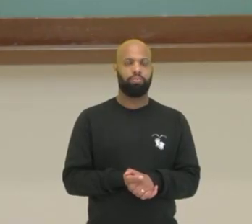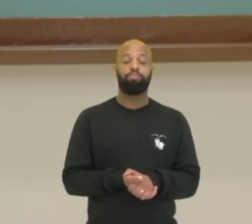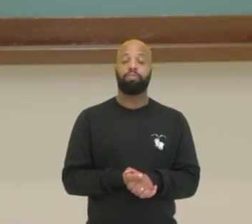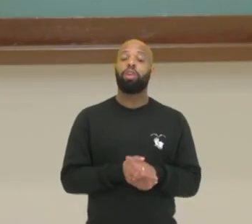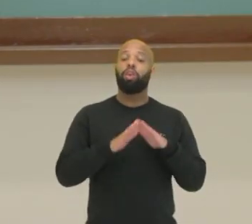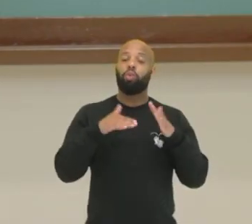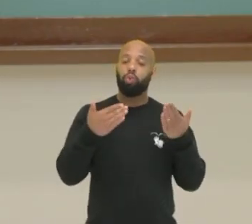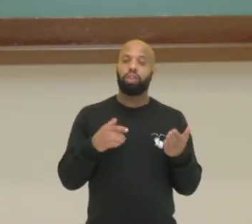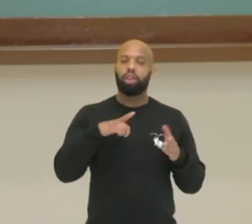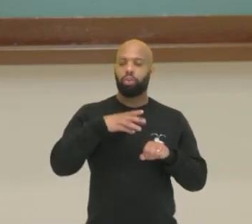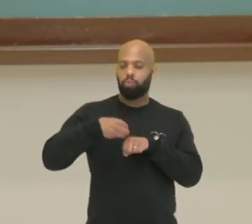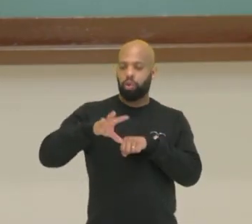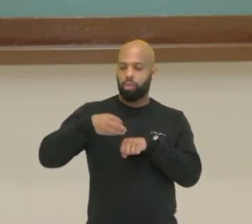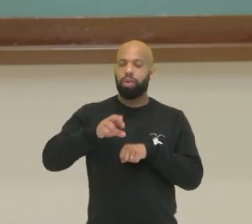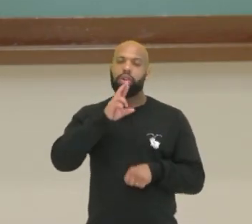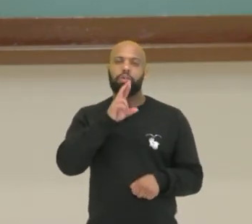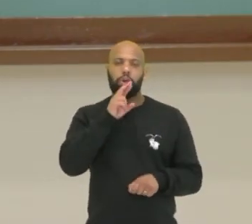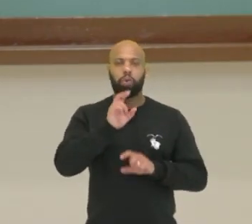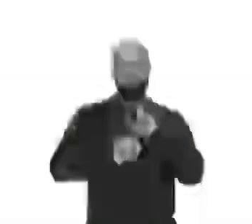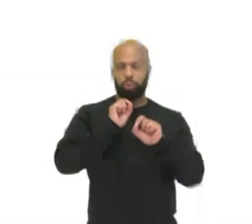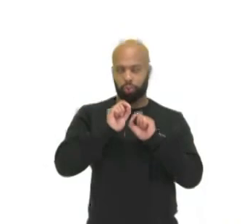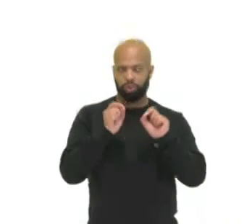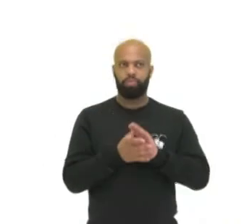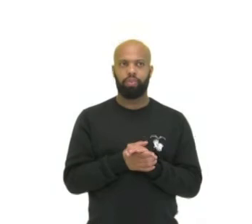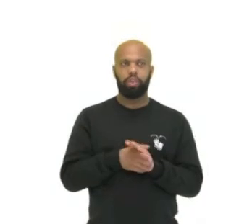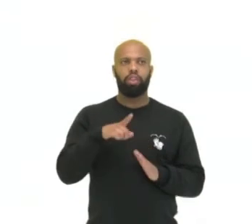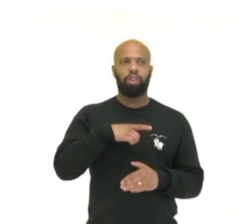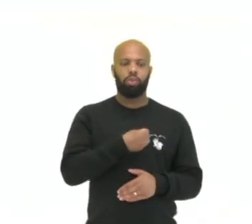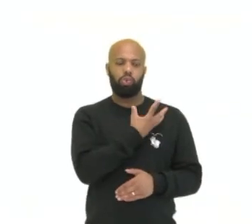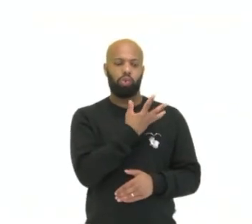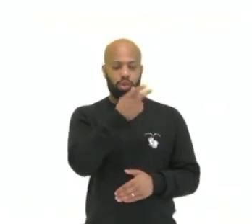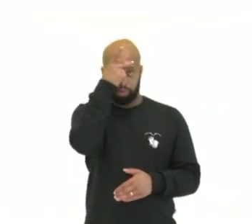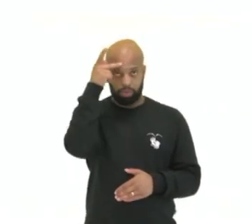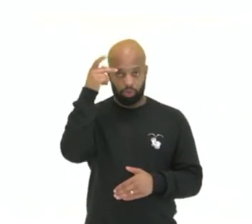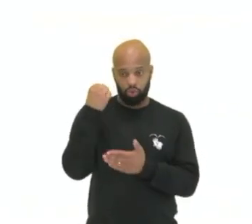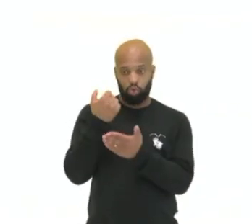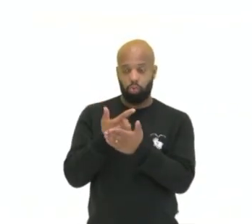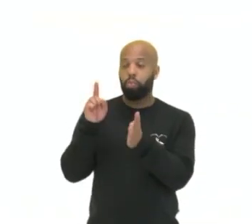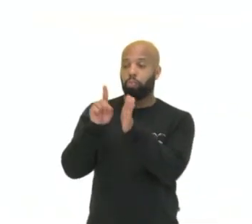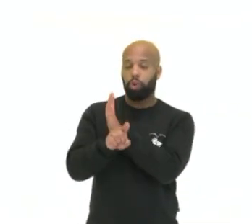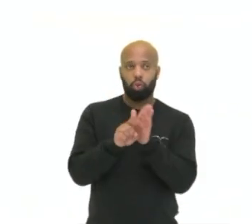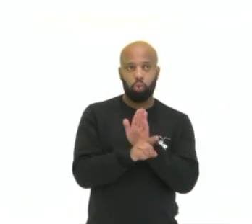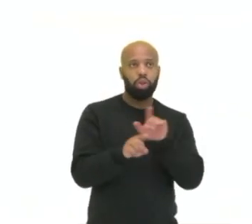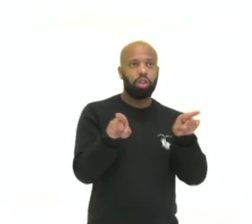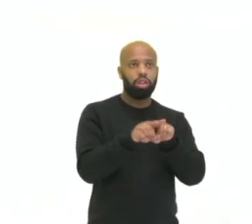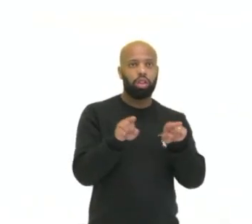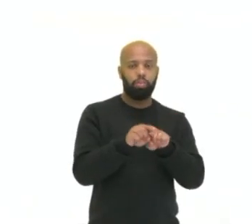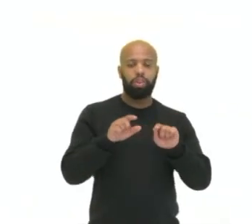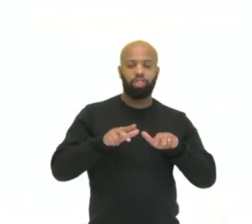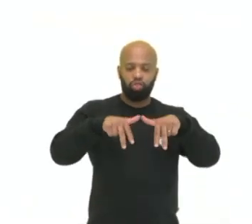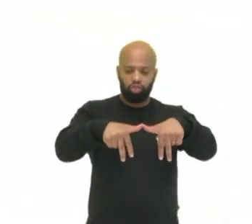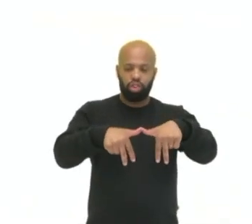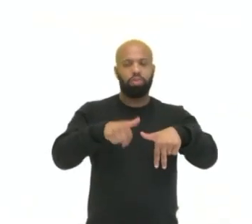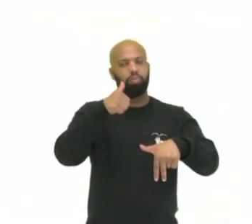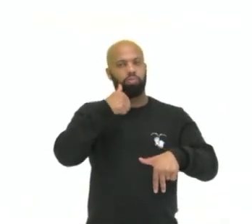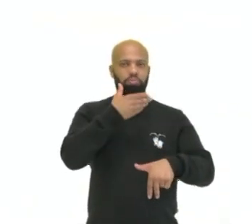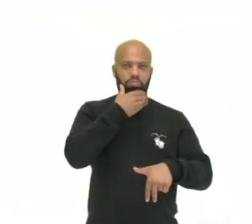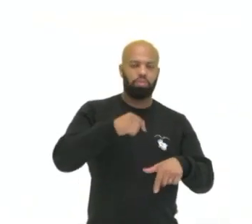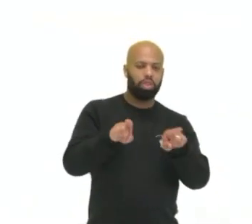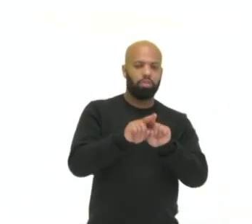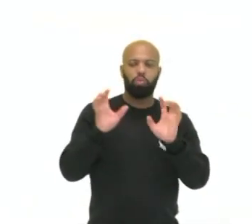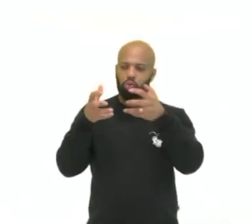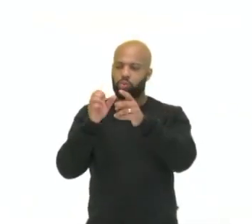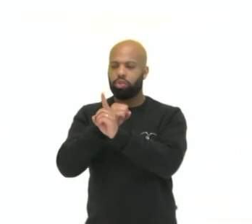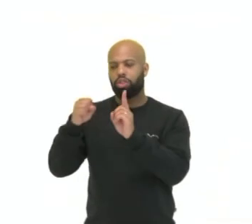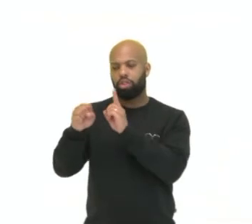Então a nossa sugestão de resposta ficou como? O número de consumidores ouvidos, o gênero desses consumidores, a classe social, a faixa